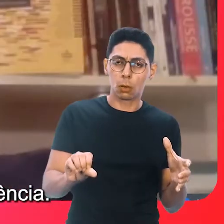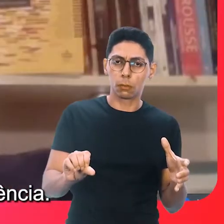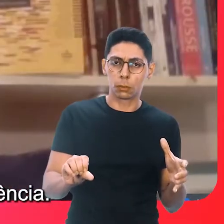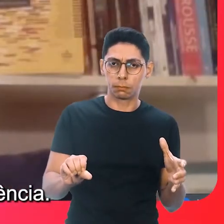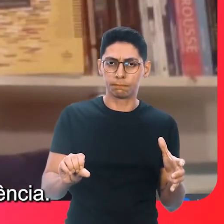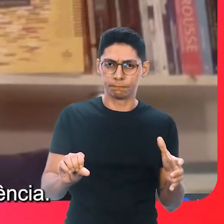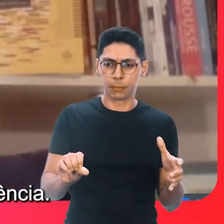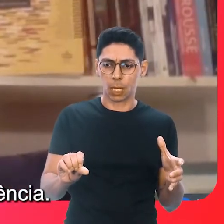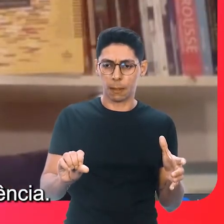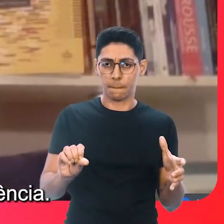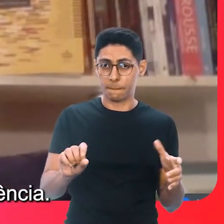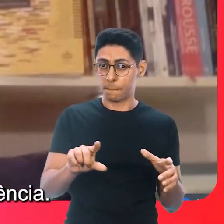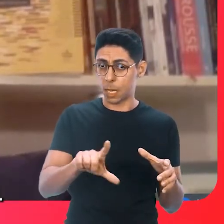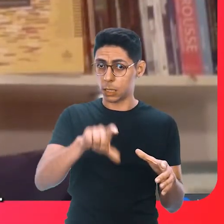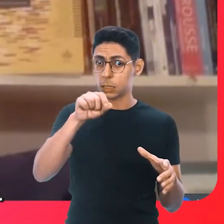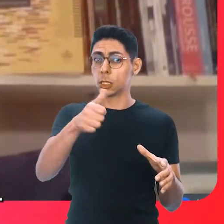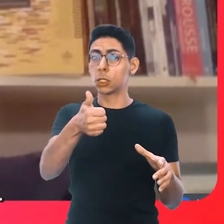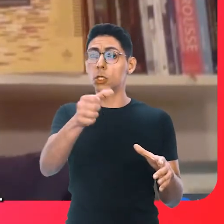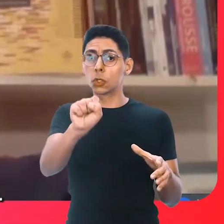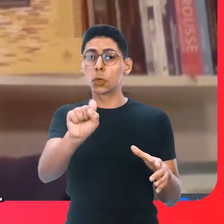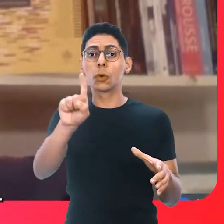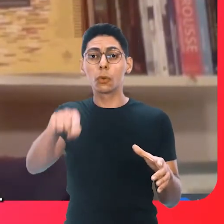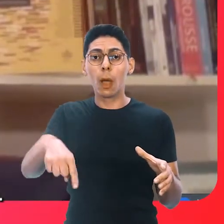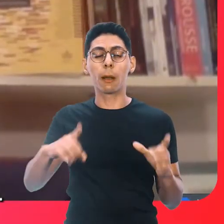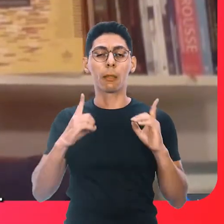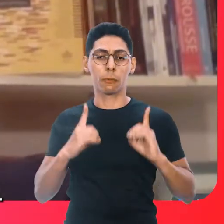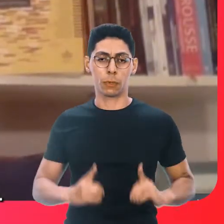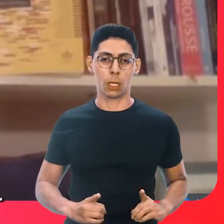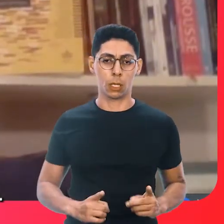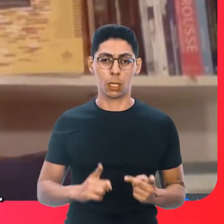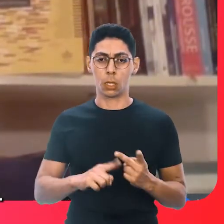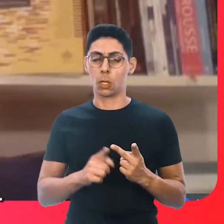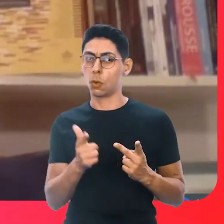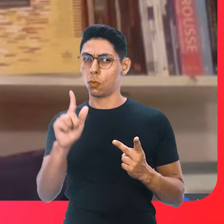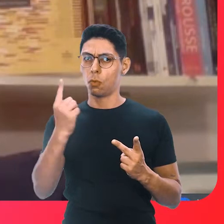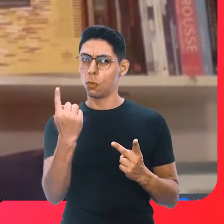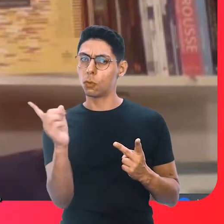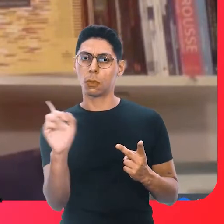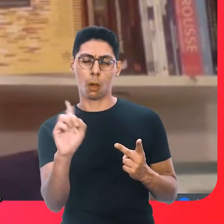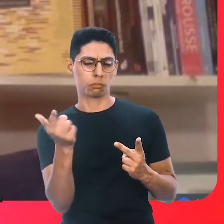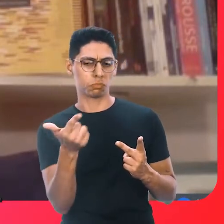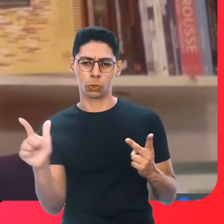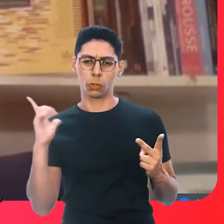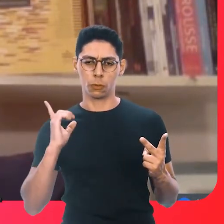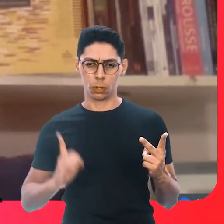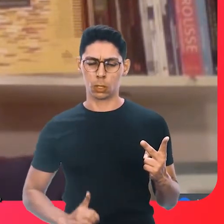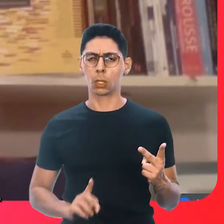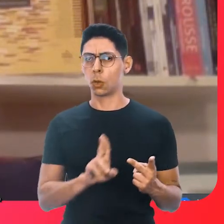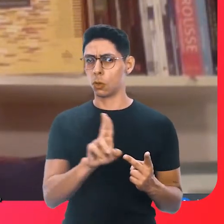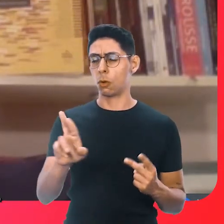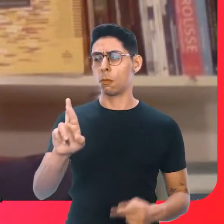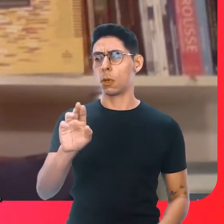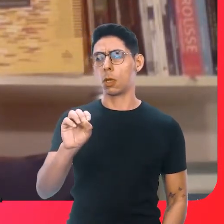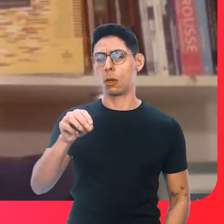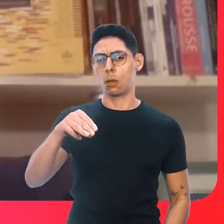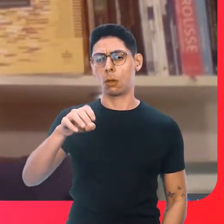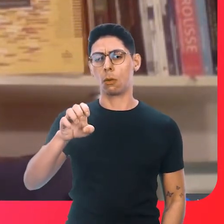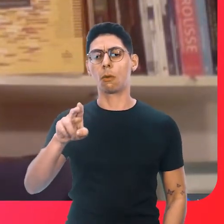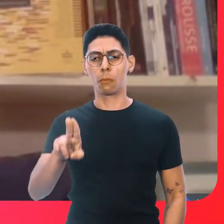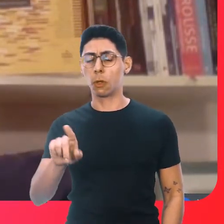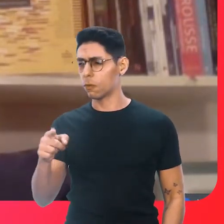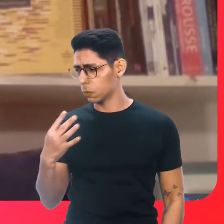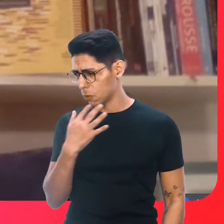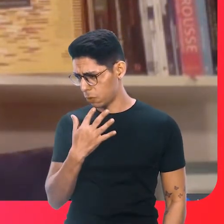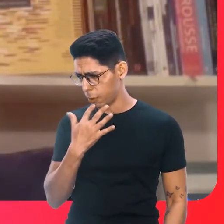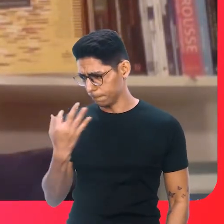18 eram pessoas com deficiência. E uma não, que era o Romeu Sasaki, que você conhece. Certo, conheço. O Romeu